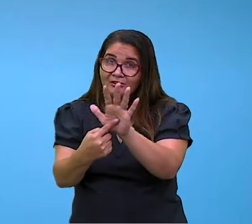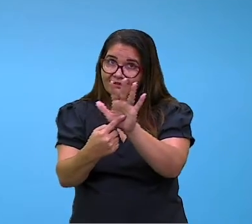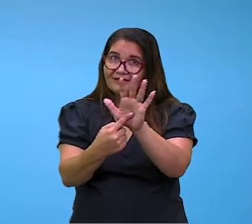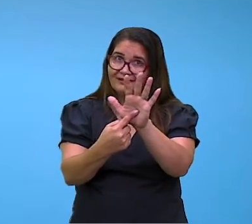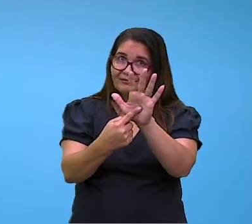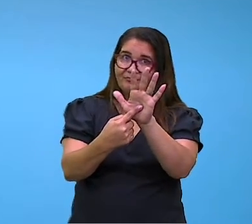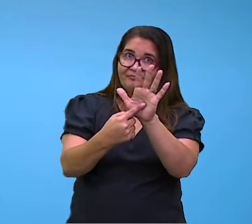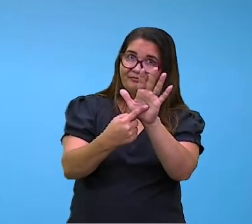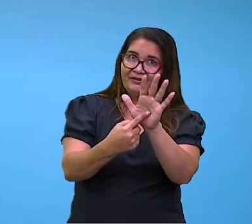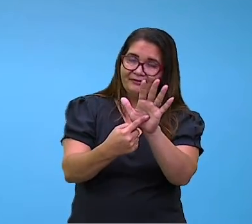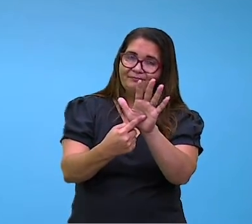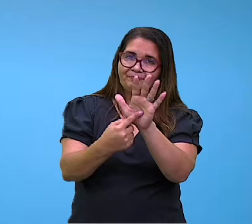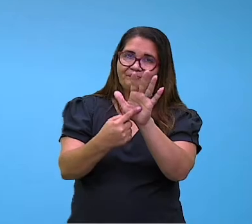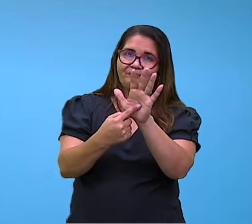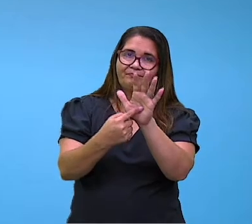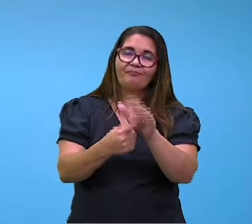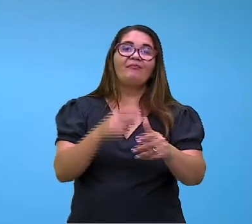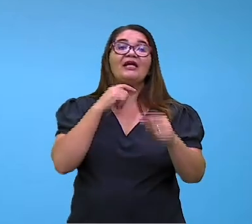Vamos à próxima?